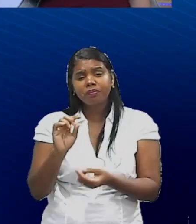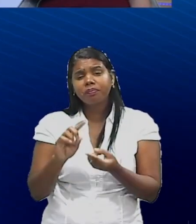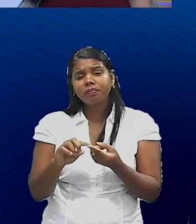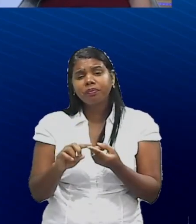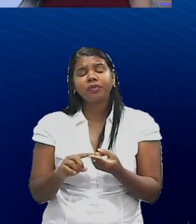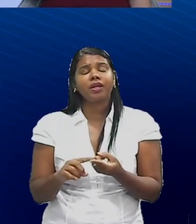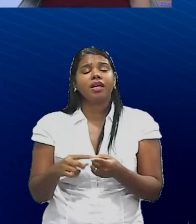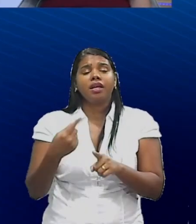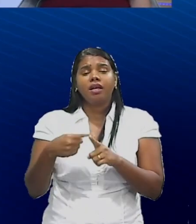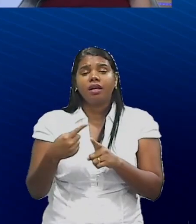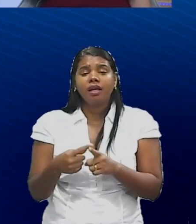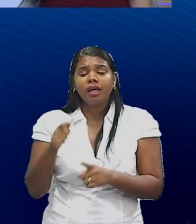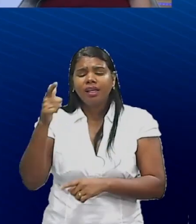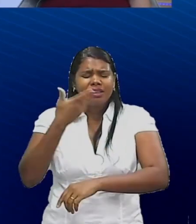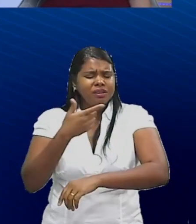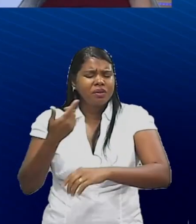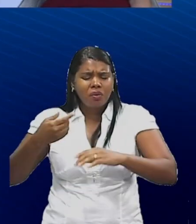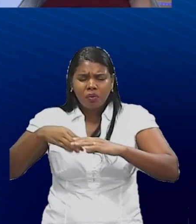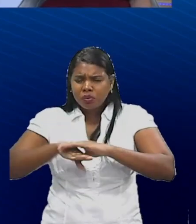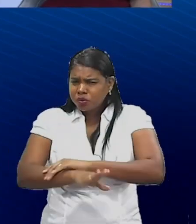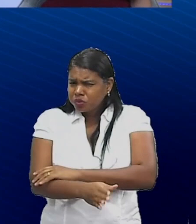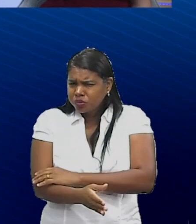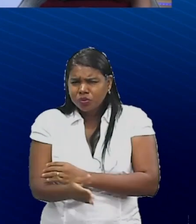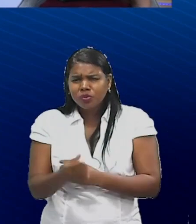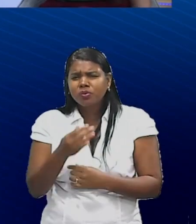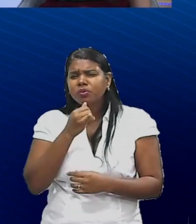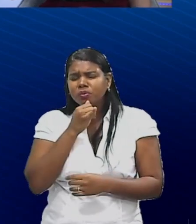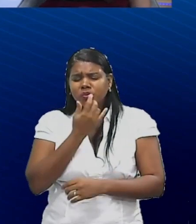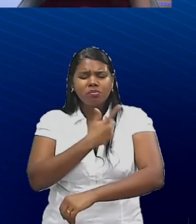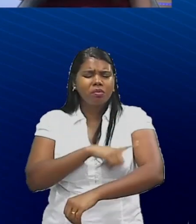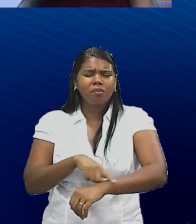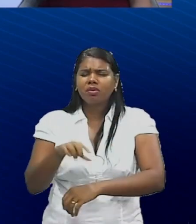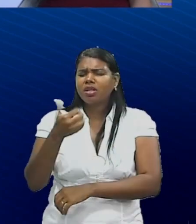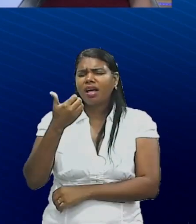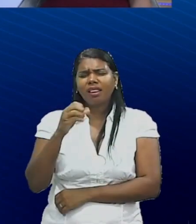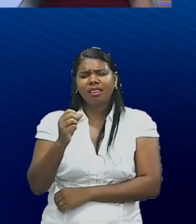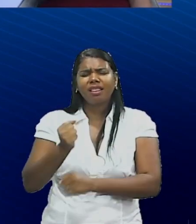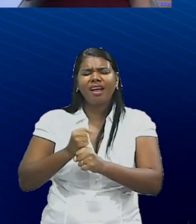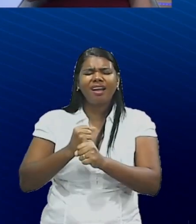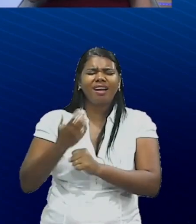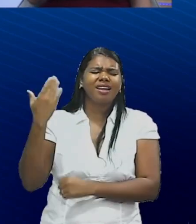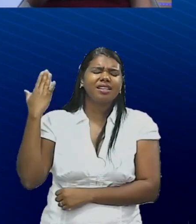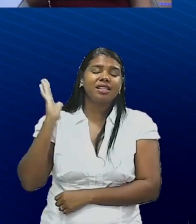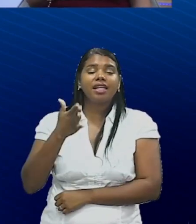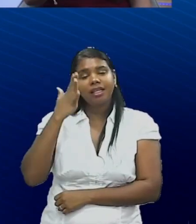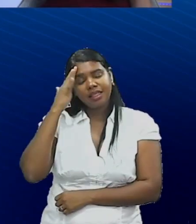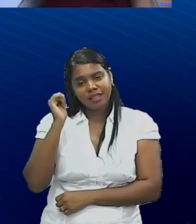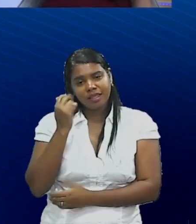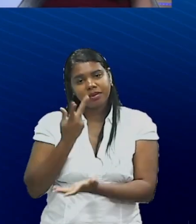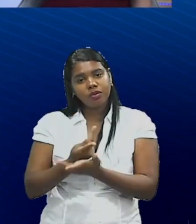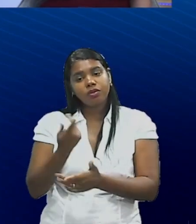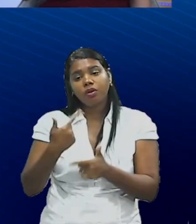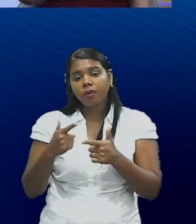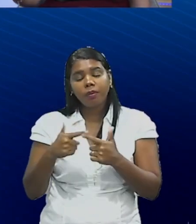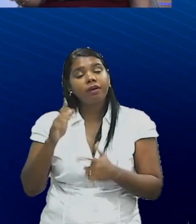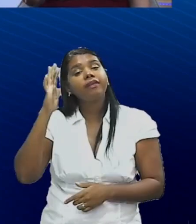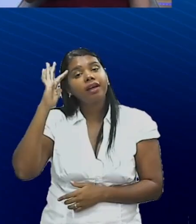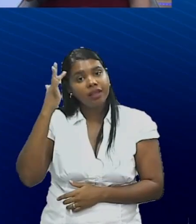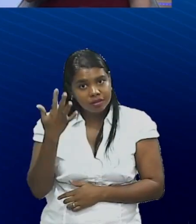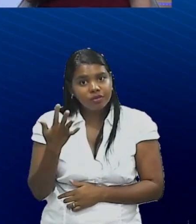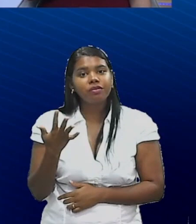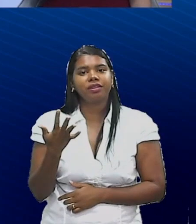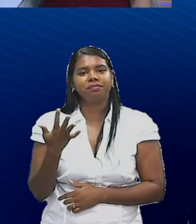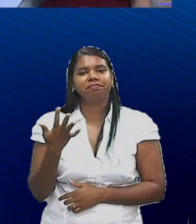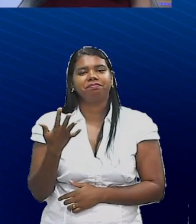Aquele cliente ele está tão acostumado, eu tenho aquele cliente há 10 anos. Então, ele sabe que se ocorrer algum problema, eu vou resolver com prontidão